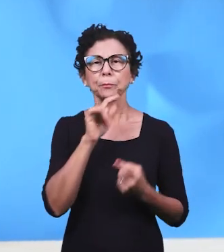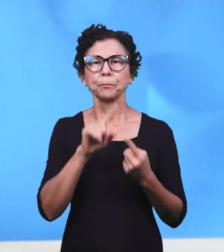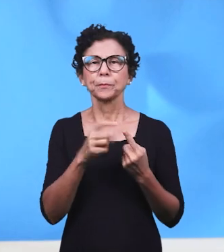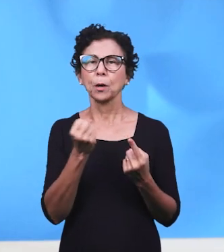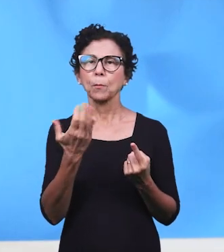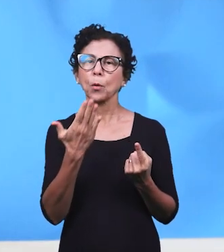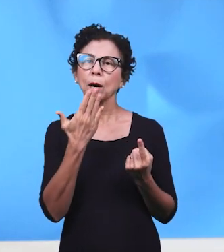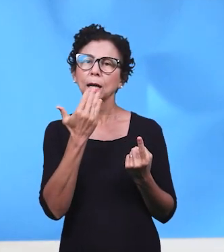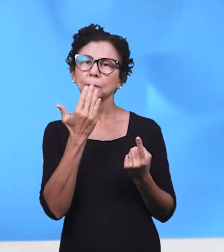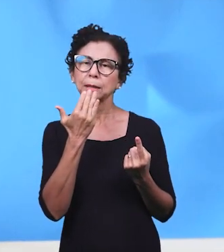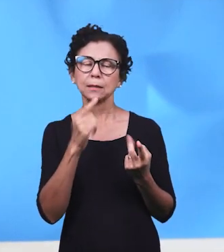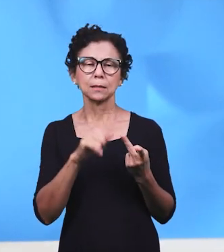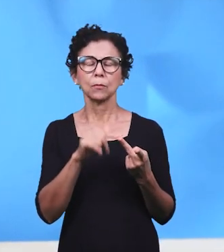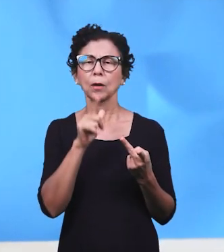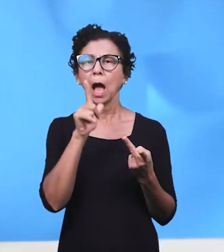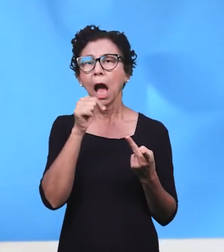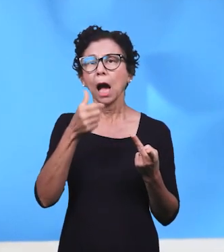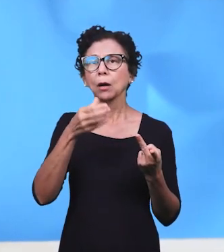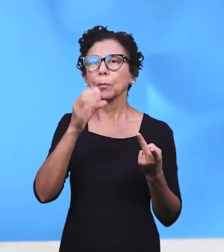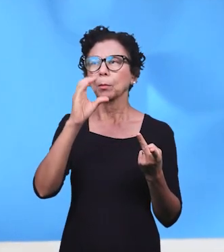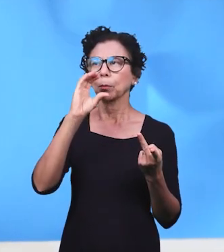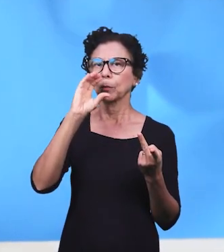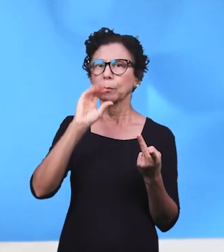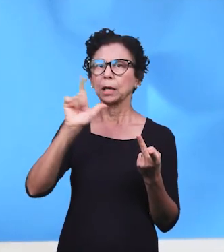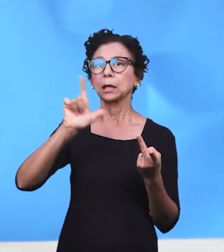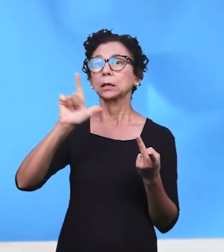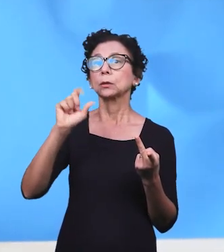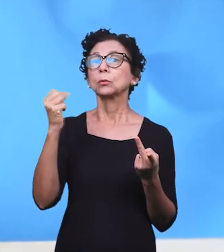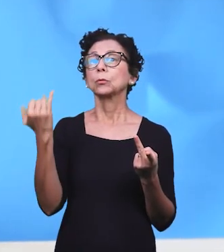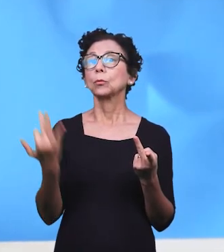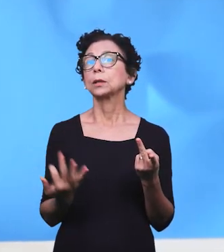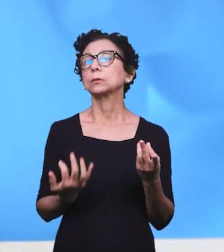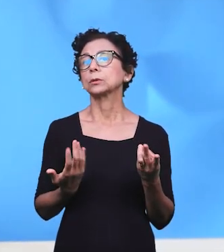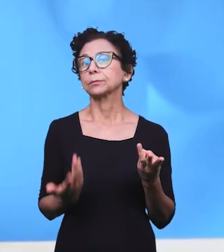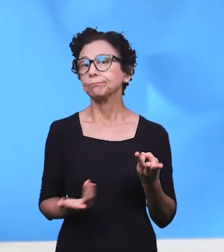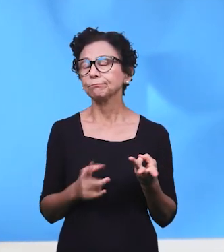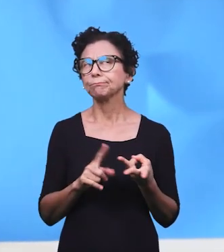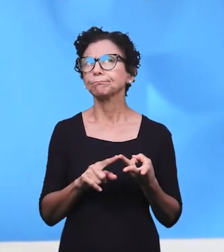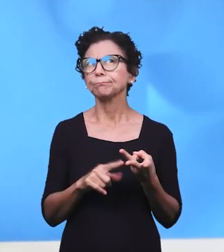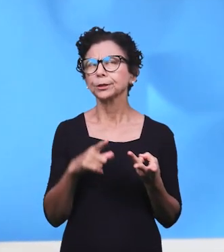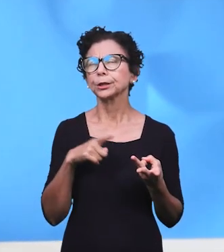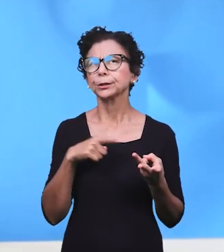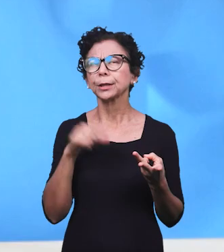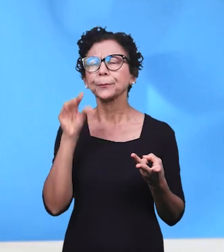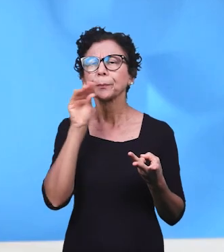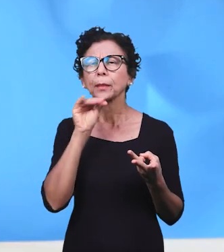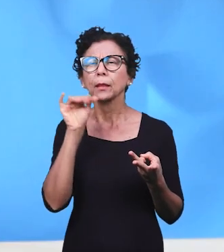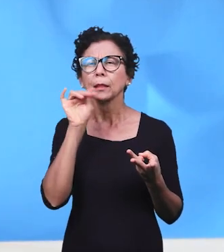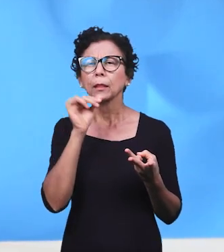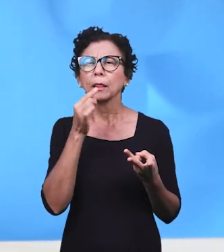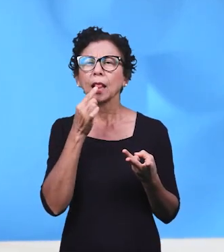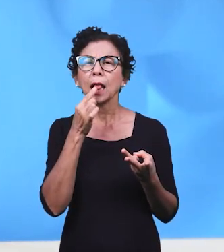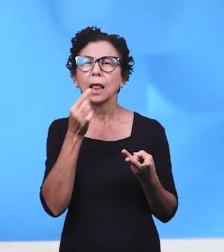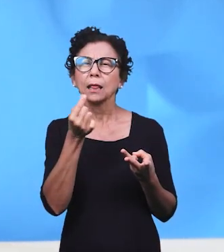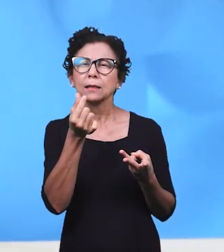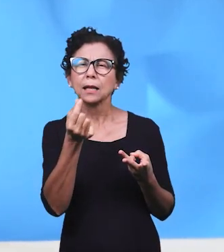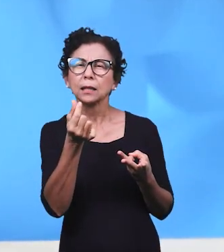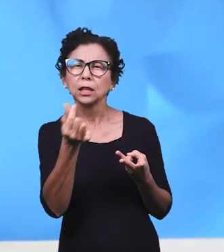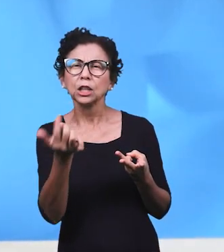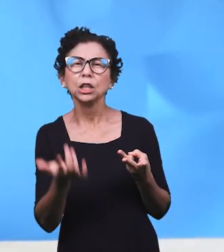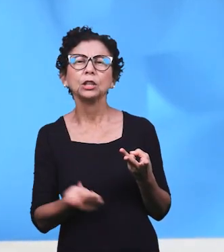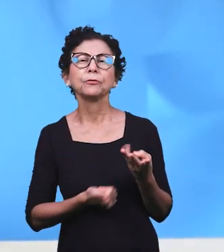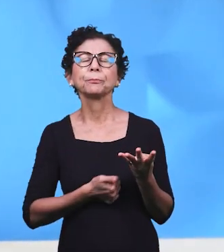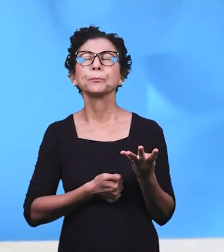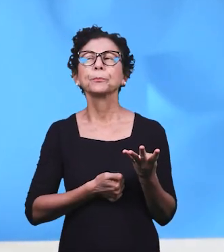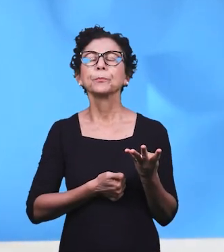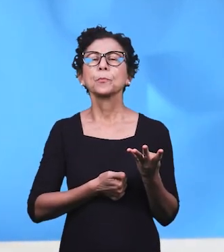alimentação. Eu estou me hidratando, bebendo bastante água, né? Tá gerando ali essa saliva através da alimentação que eu estou comendo,